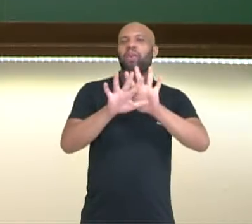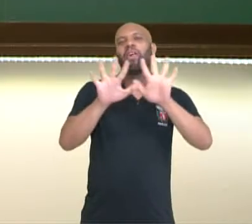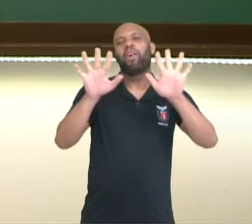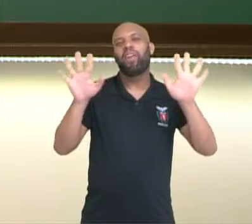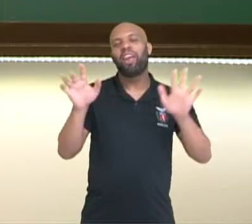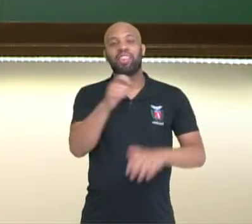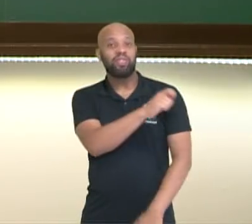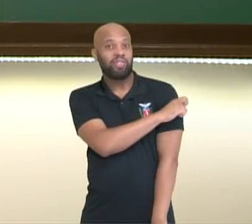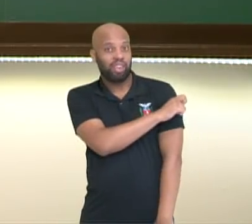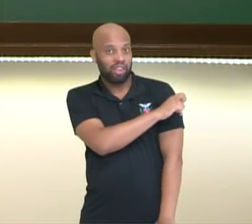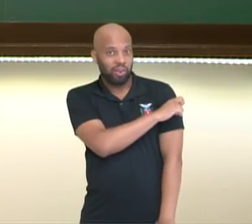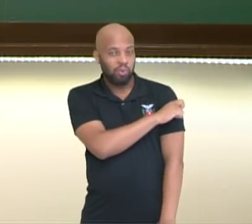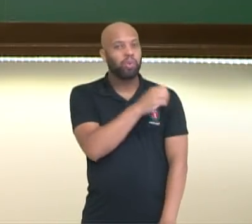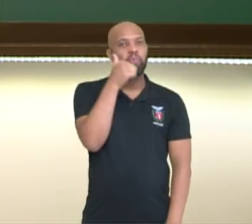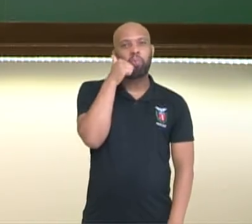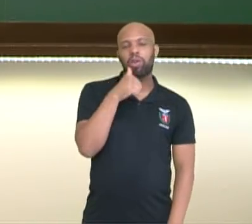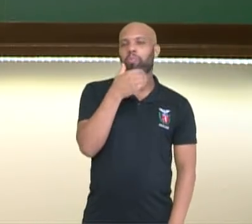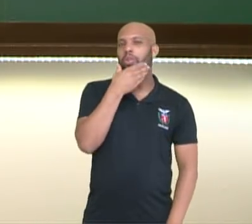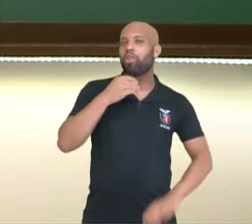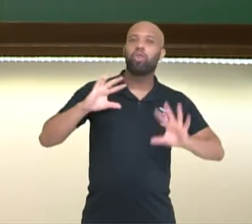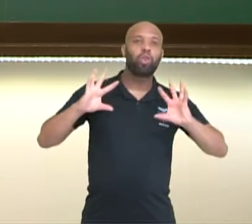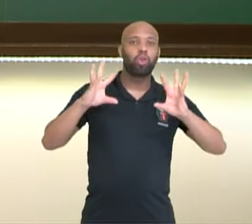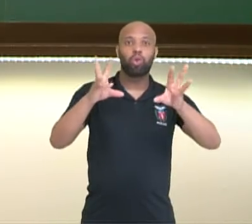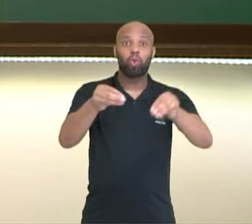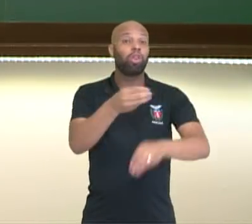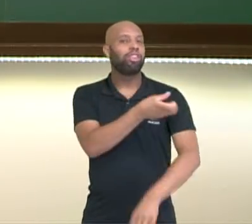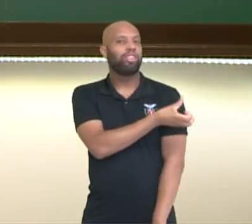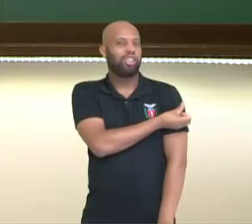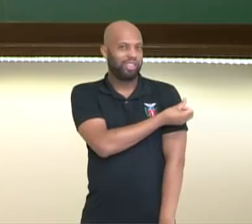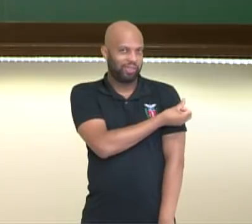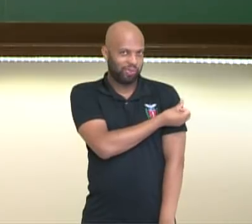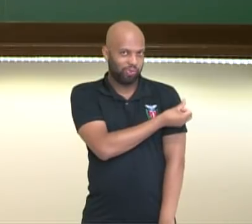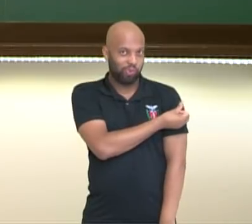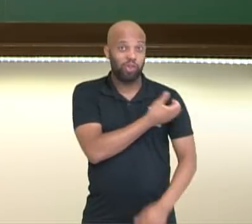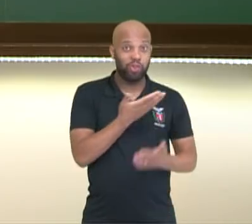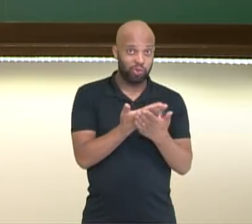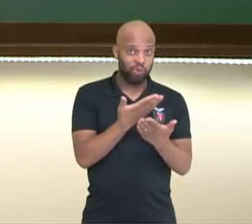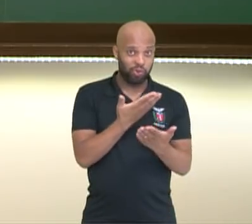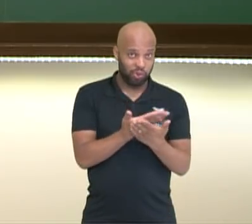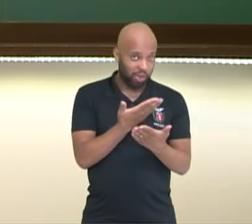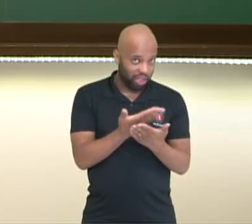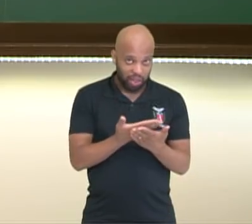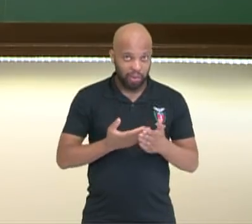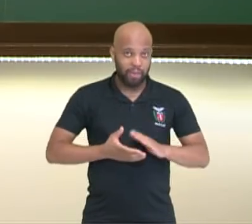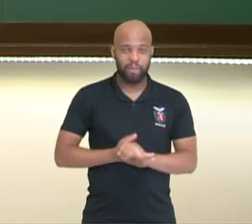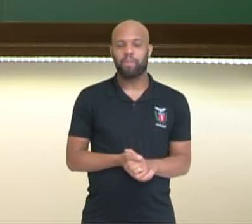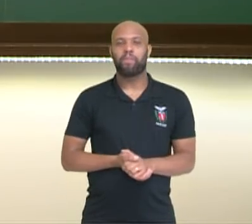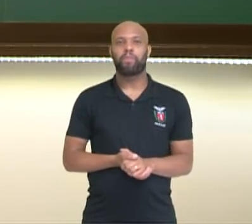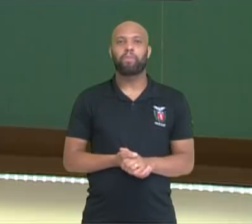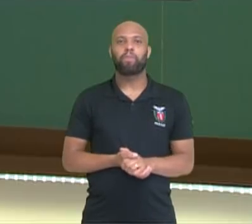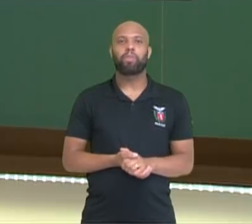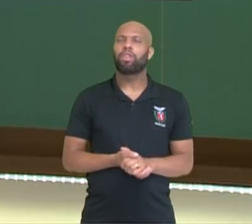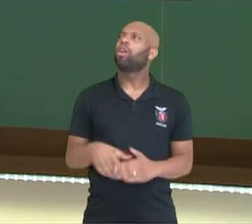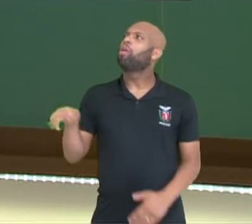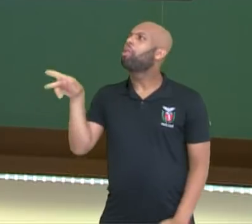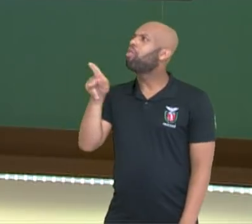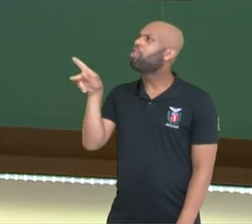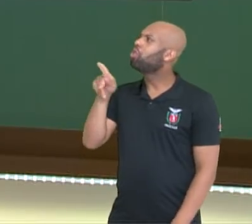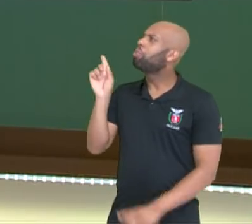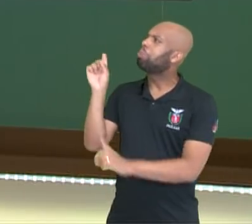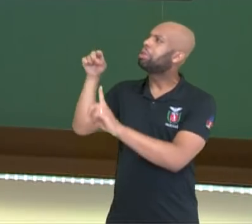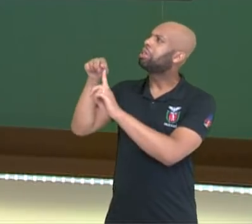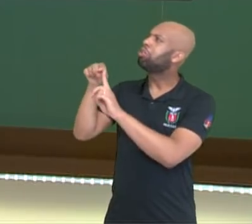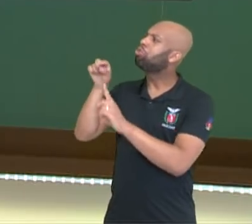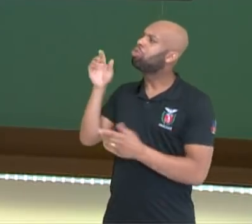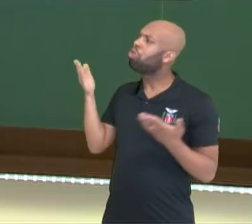meus queridos alunos, minhas queridas alunas do 6º ano. Vamos estudar um pouquinho? Professora, quais são os